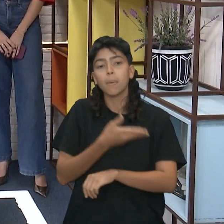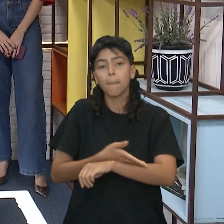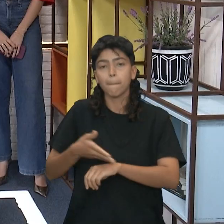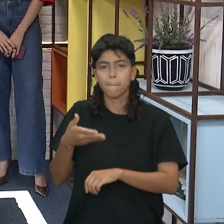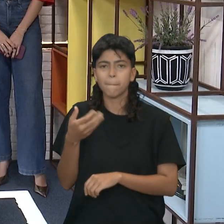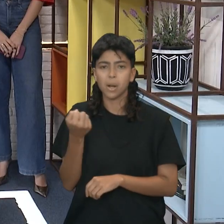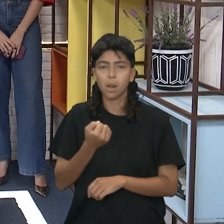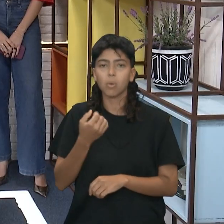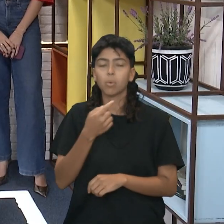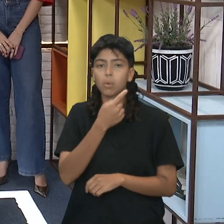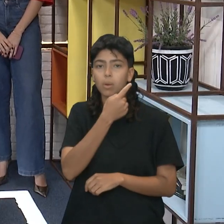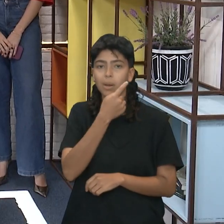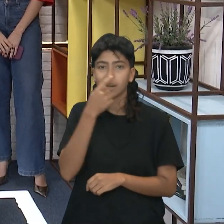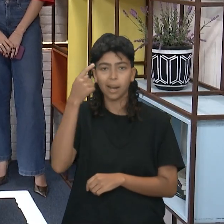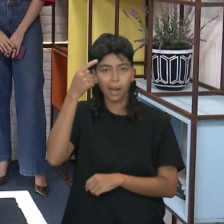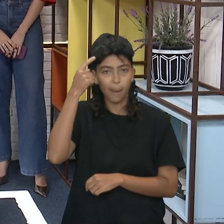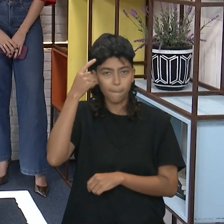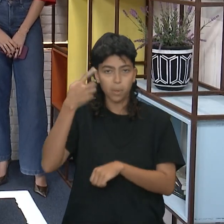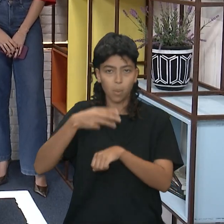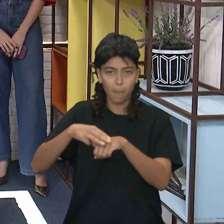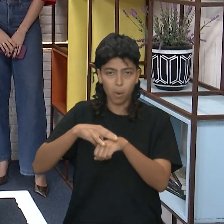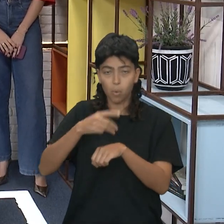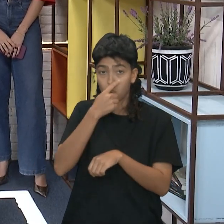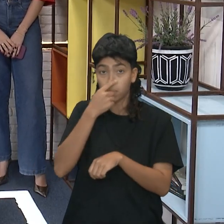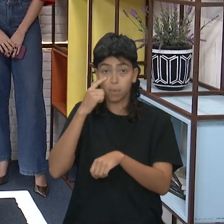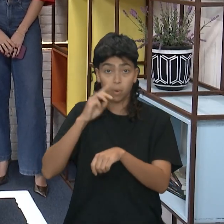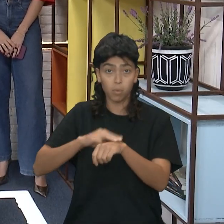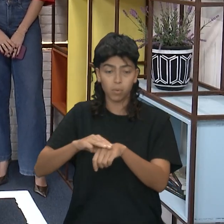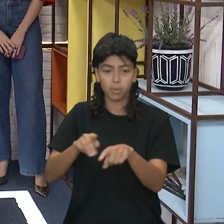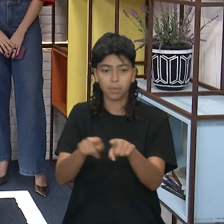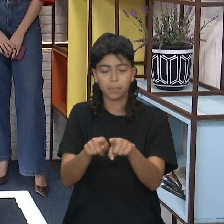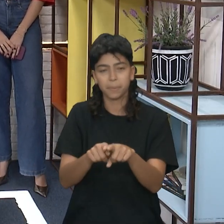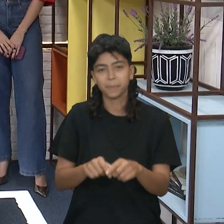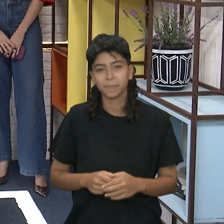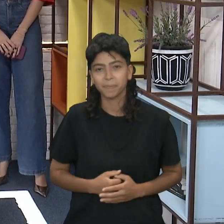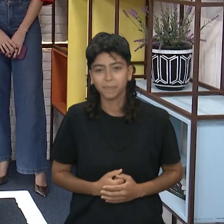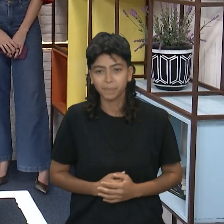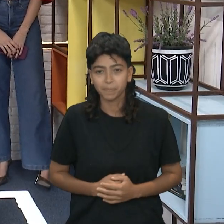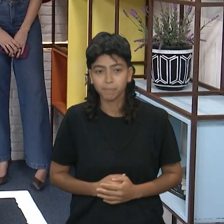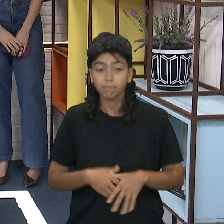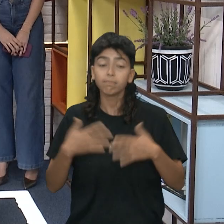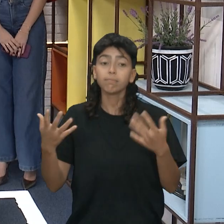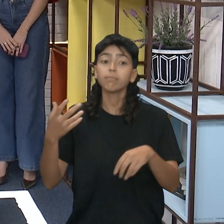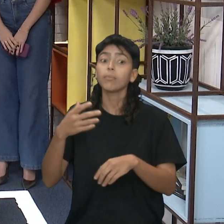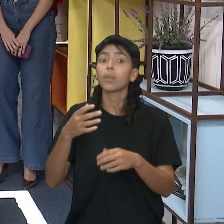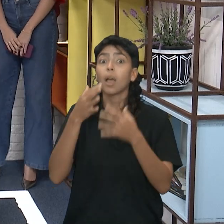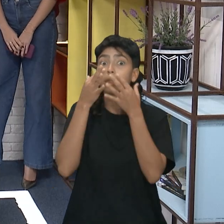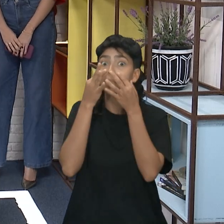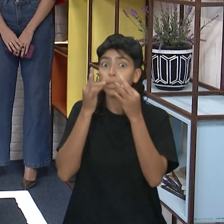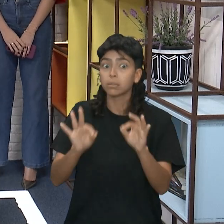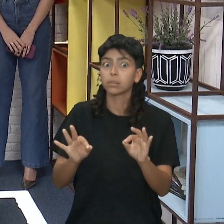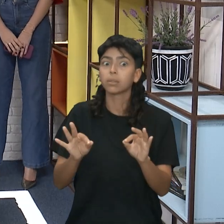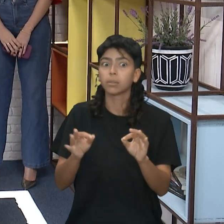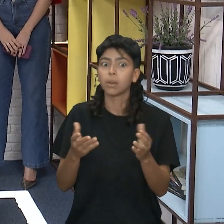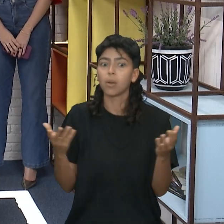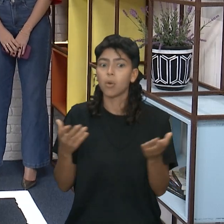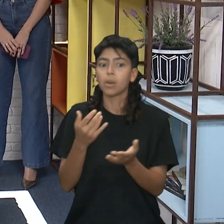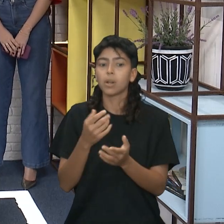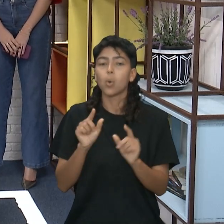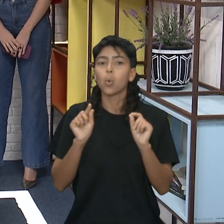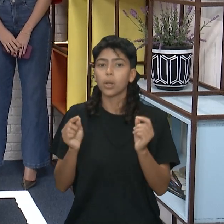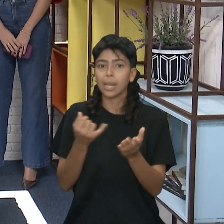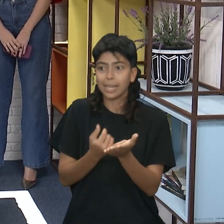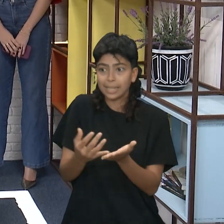cabelos lisos e castanhos. E os meus olhos possuem, inclusive, a mesma cor. Então, ó, atenção! Estão terminando